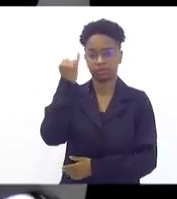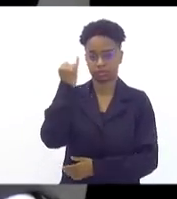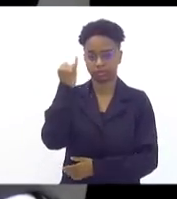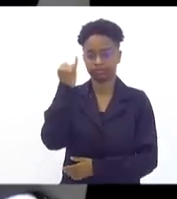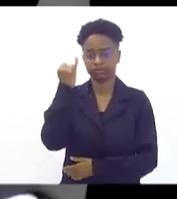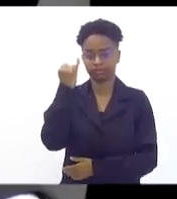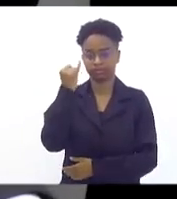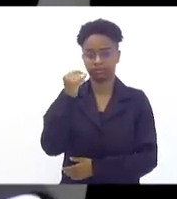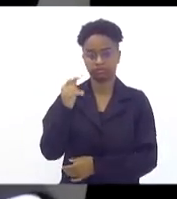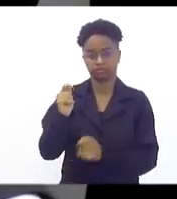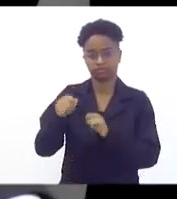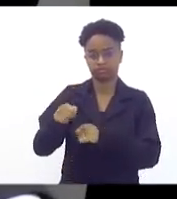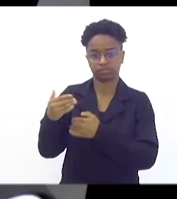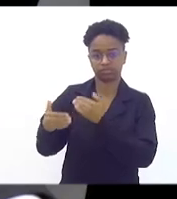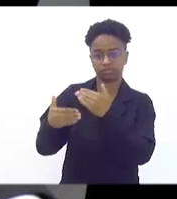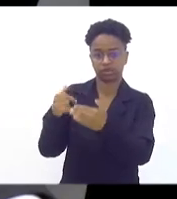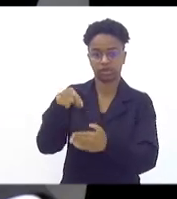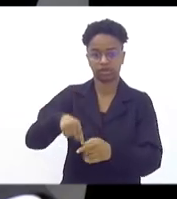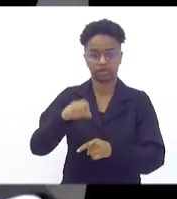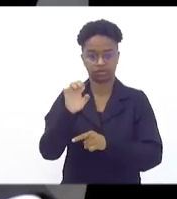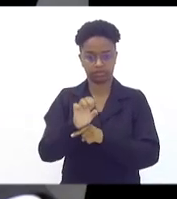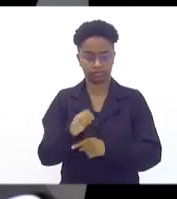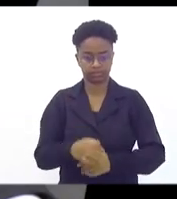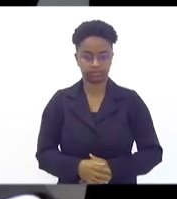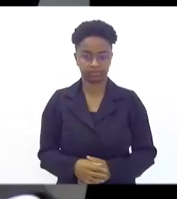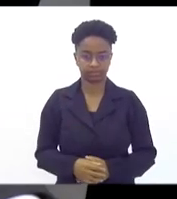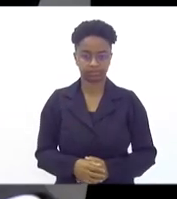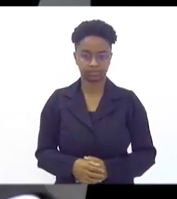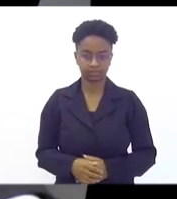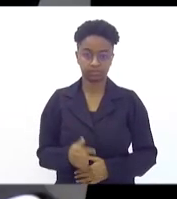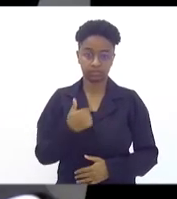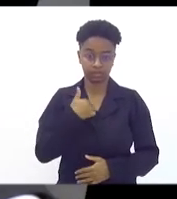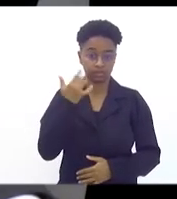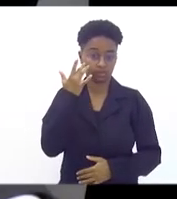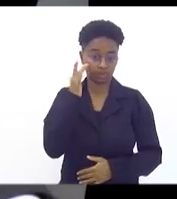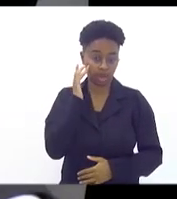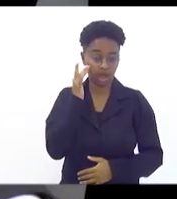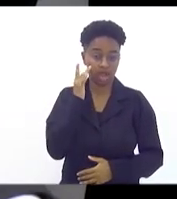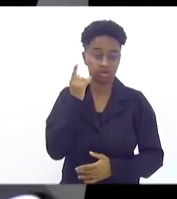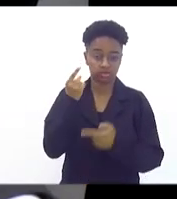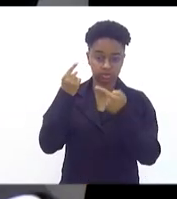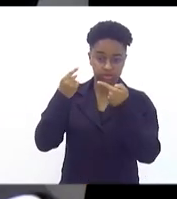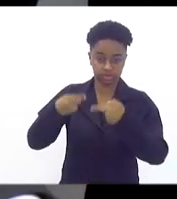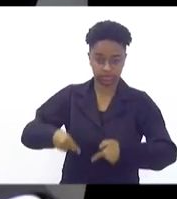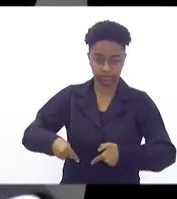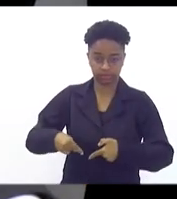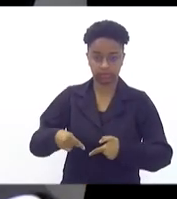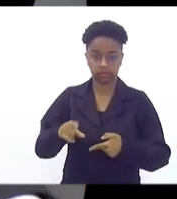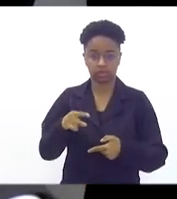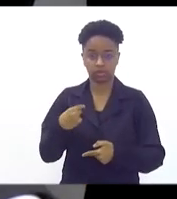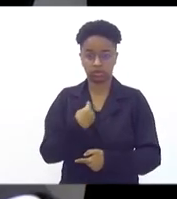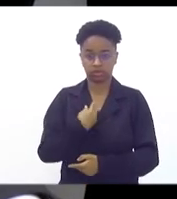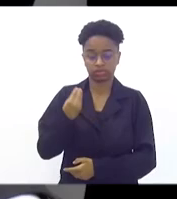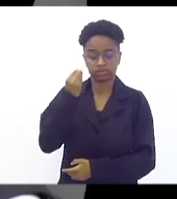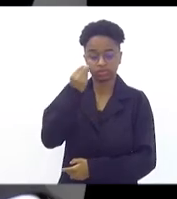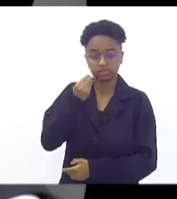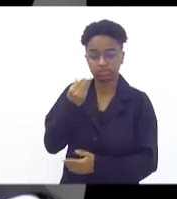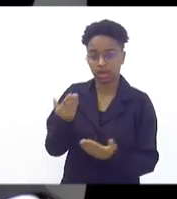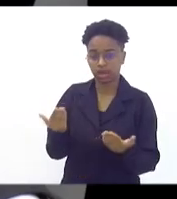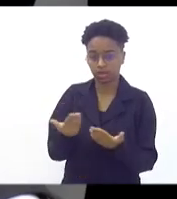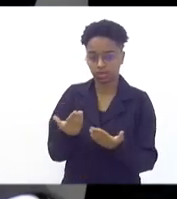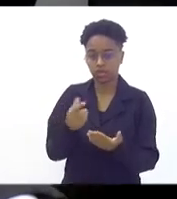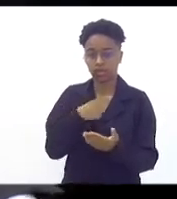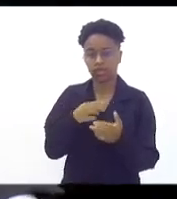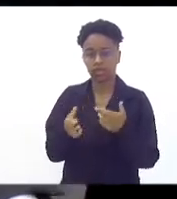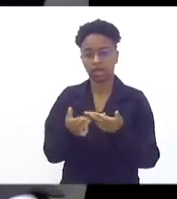para o desenvolvimento do nosso Estado e eu acho que esse desafio é que a gente vive joga uma